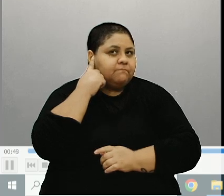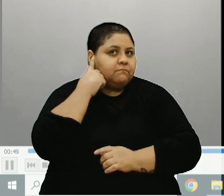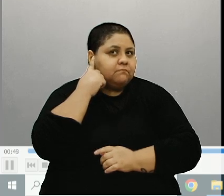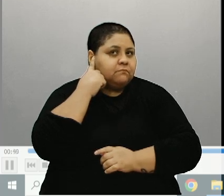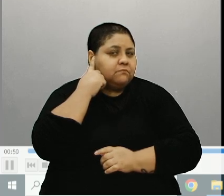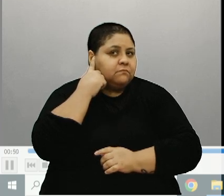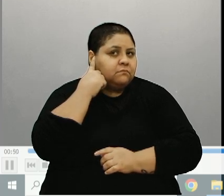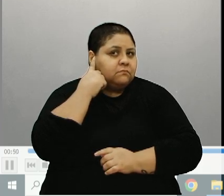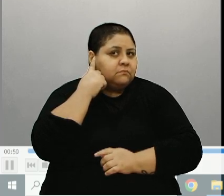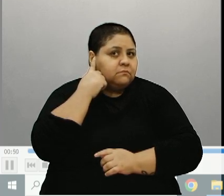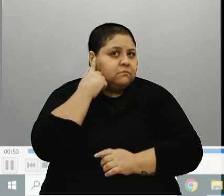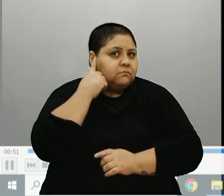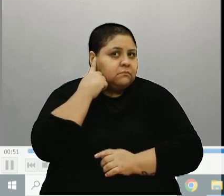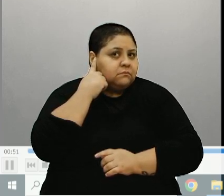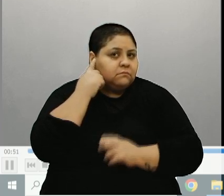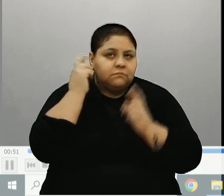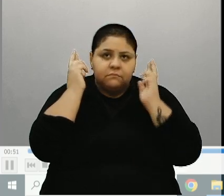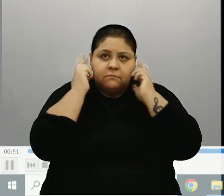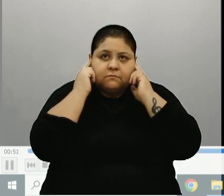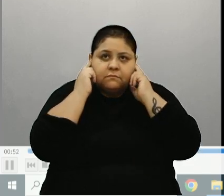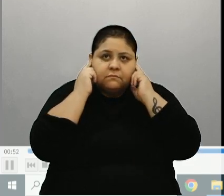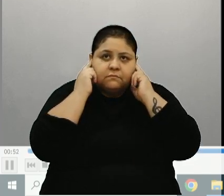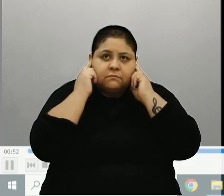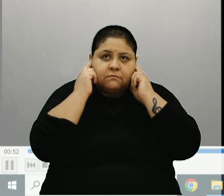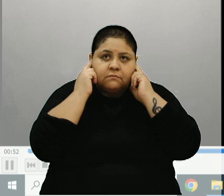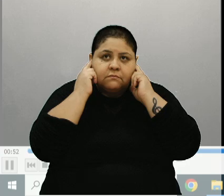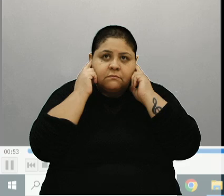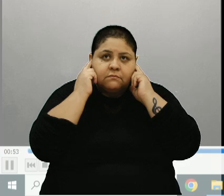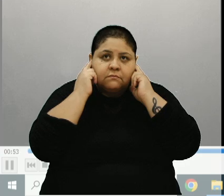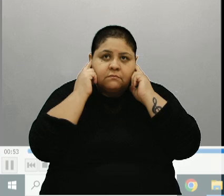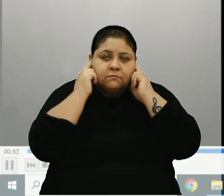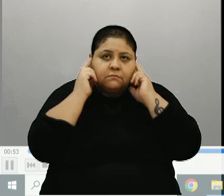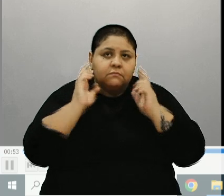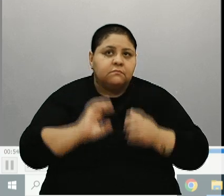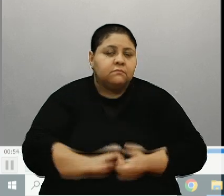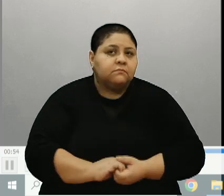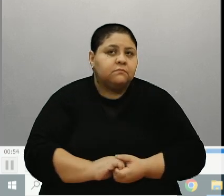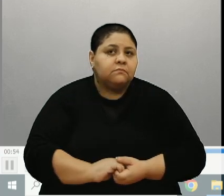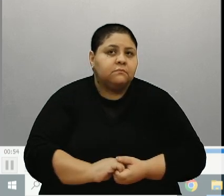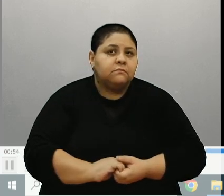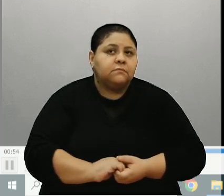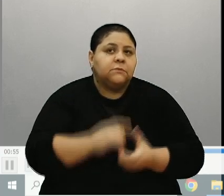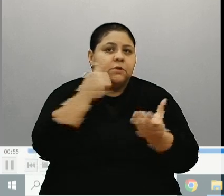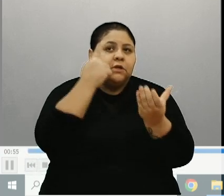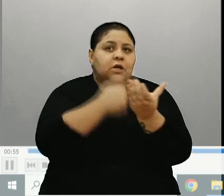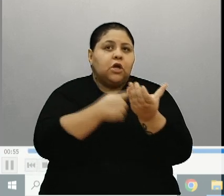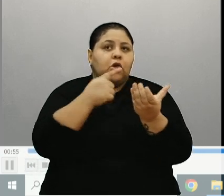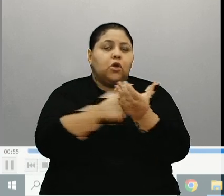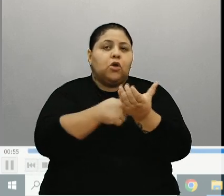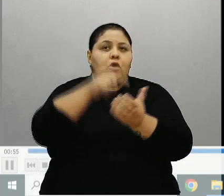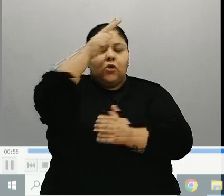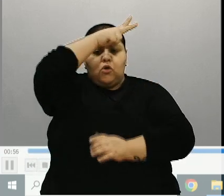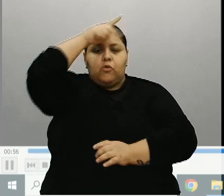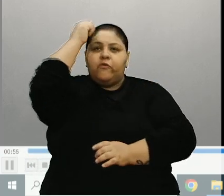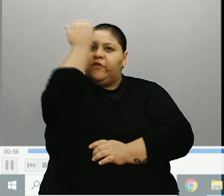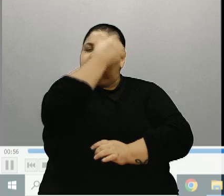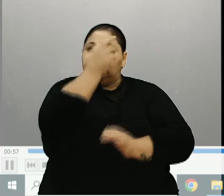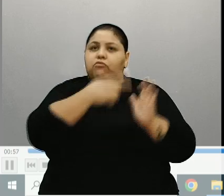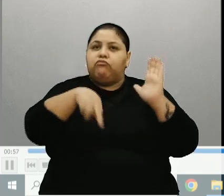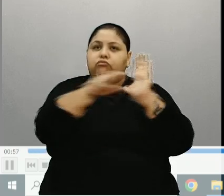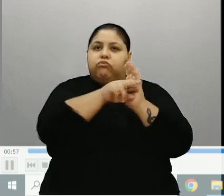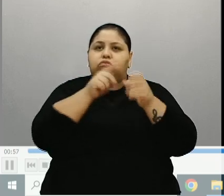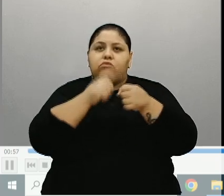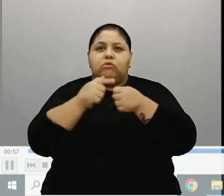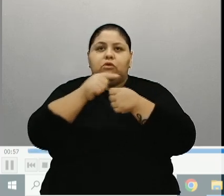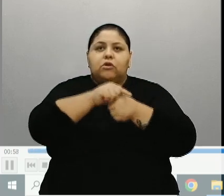semanas, e nesses próximos 40, 60 dias é compromisso exclusivo do prefeito Adiló, do governo, a reconstrução da cidade. Evidentemente